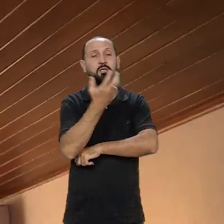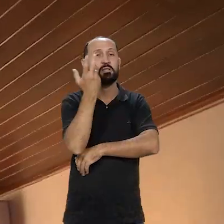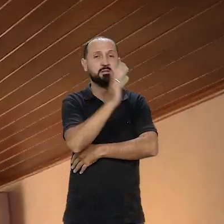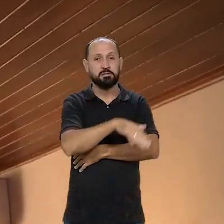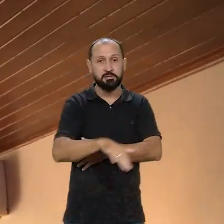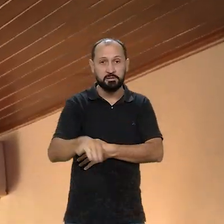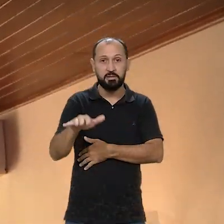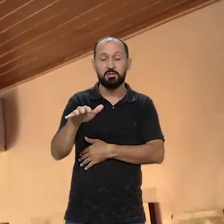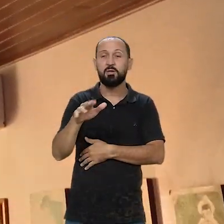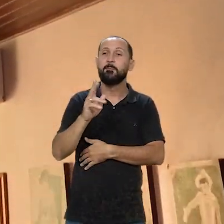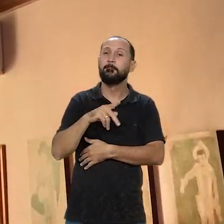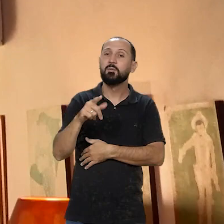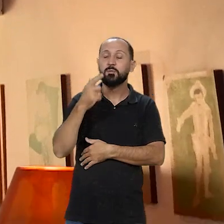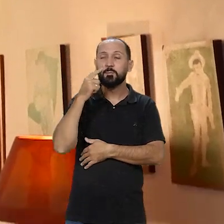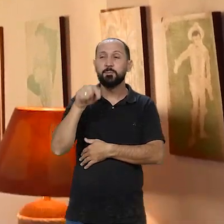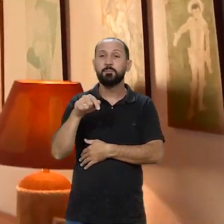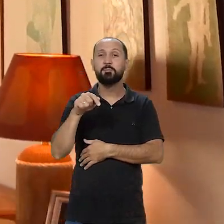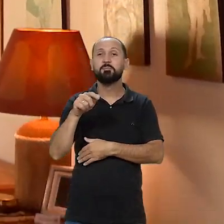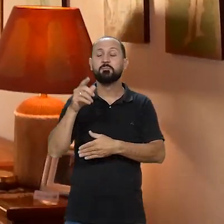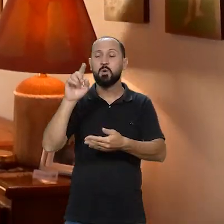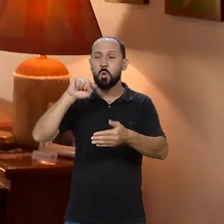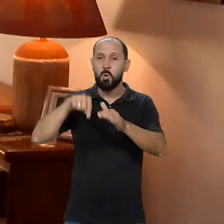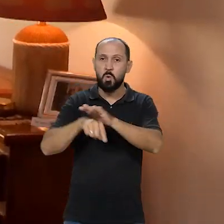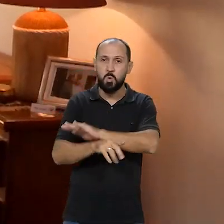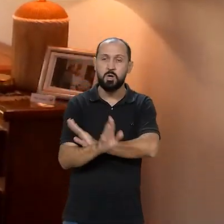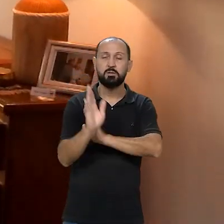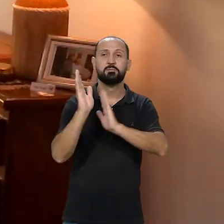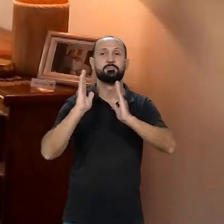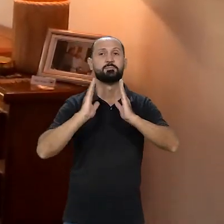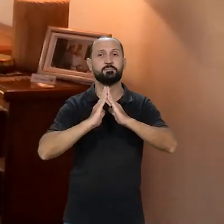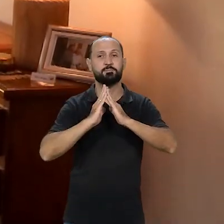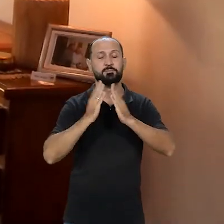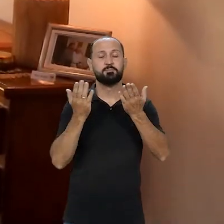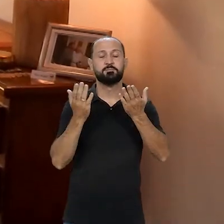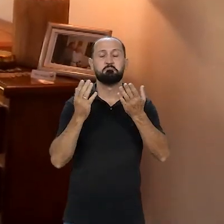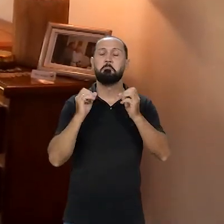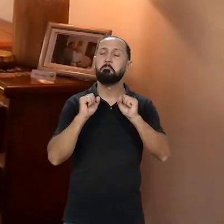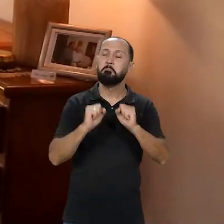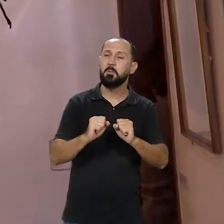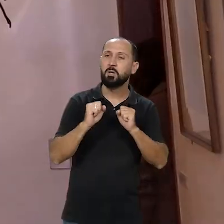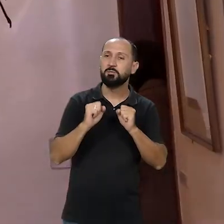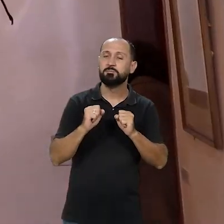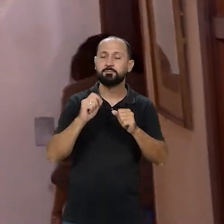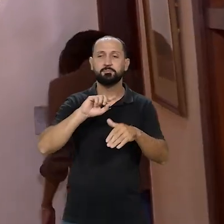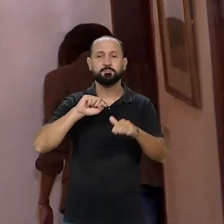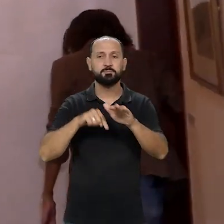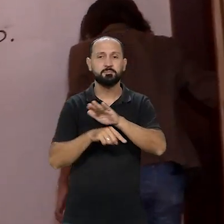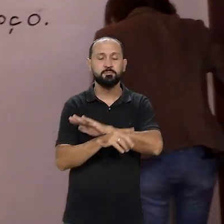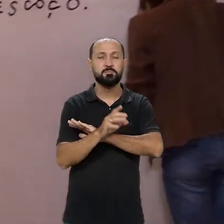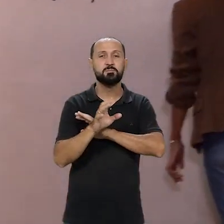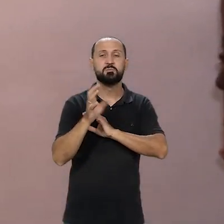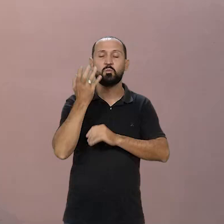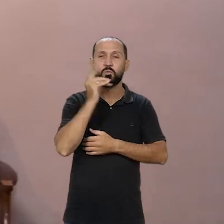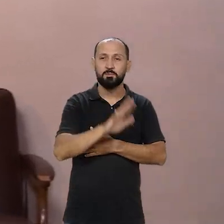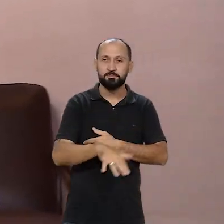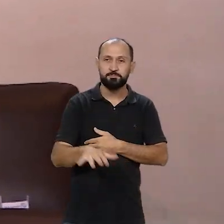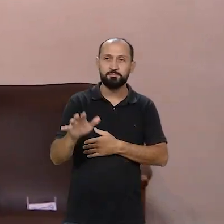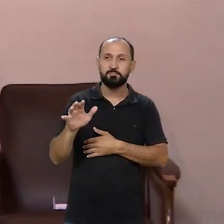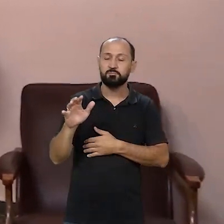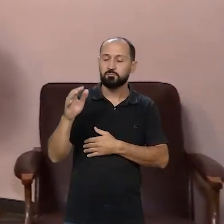trazer essas crianças e seus professores para uma imersão dentro da casa. Tanto com uma